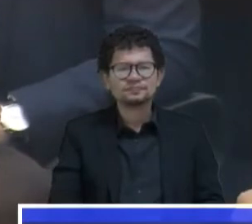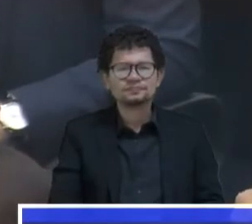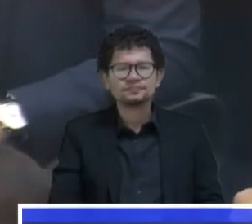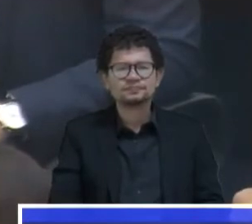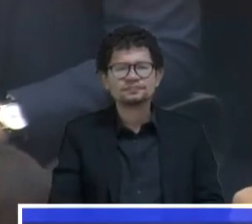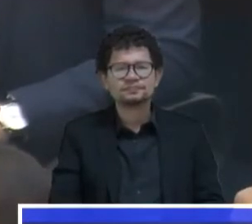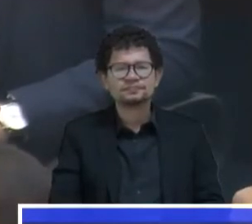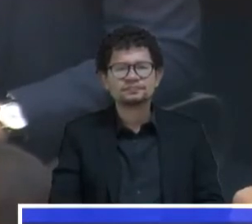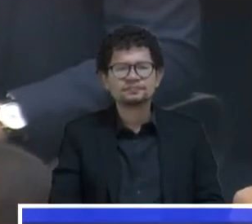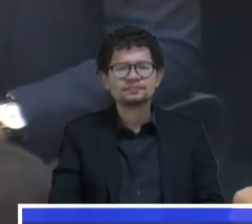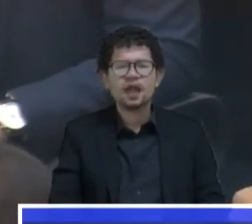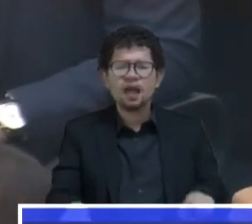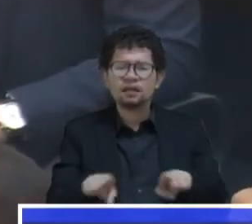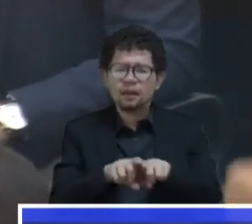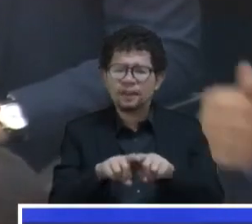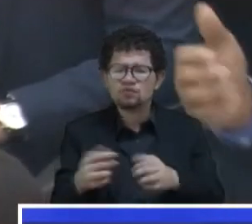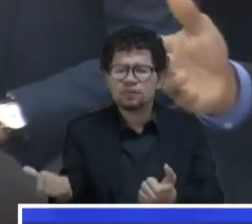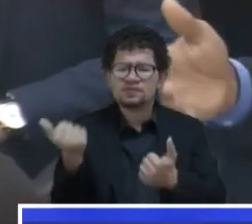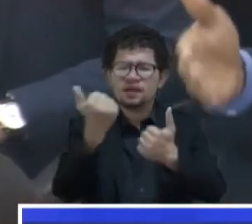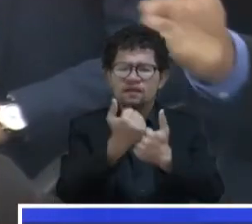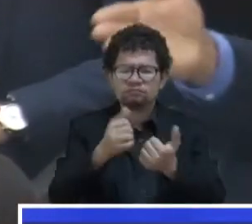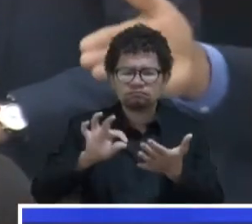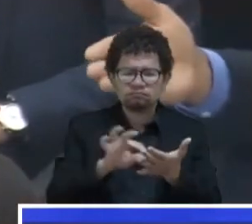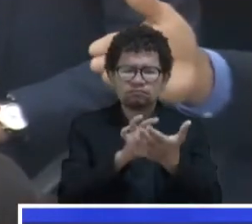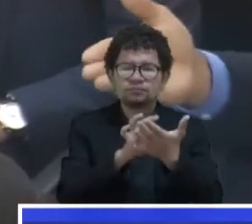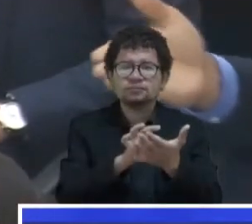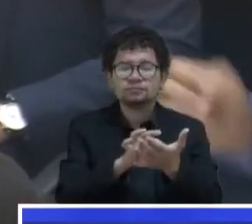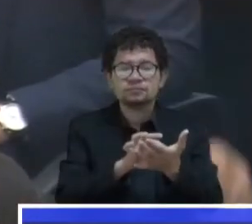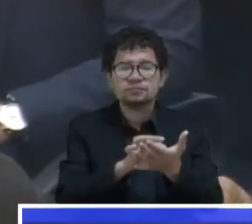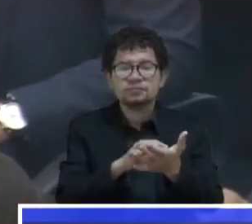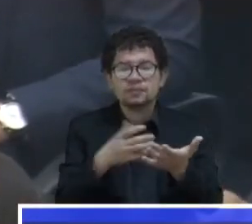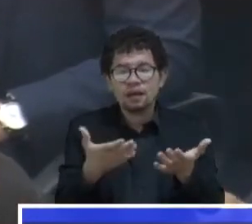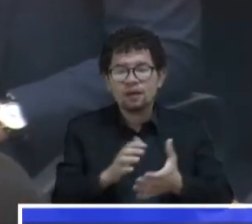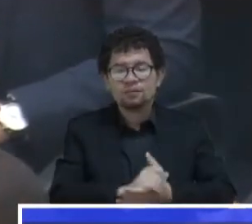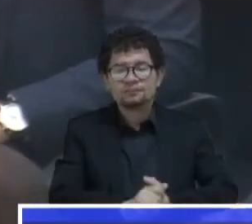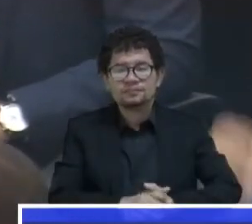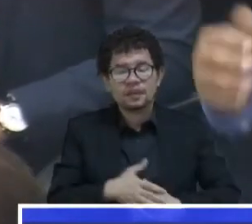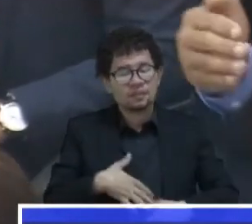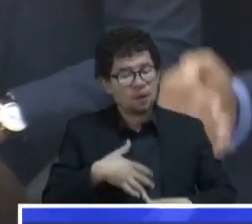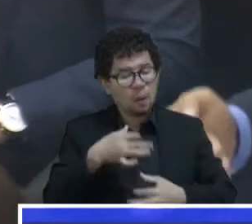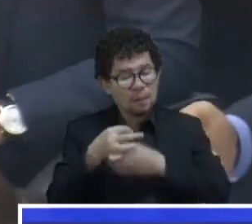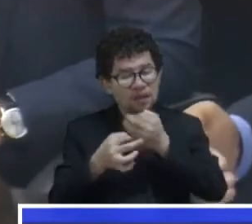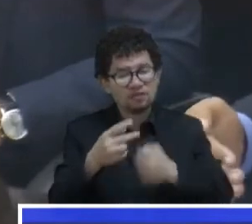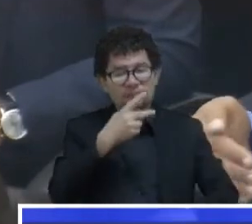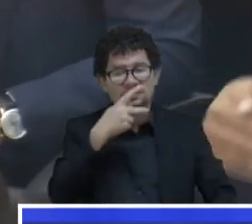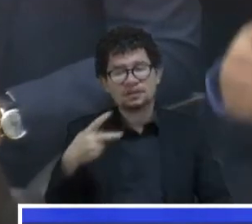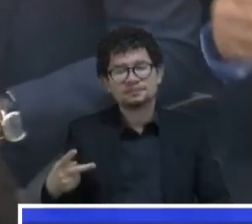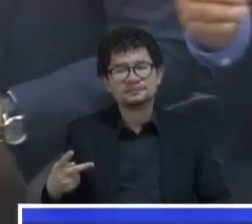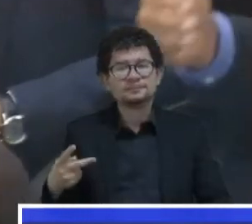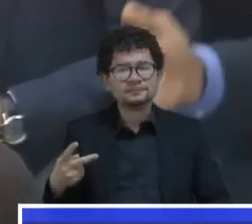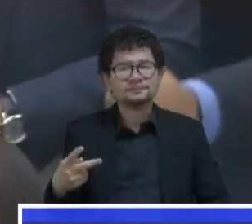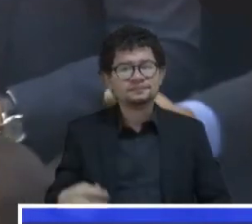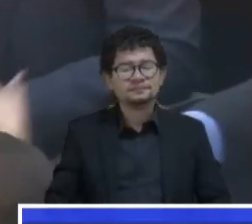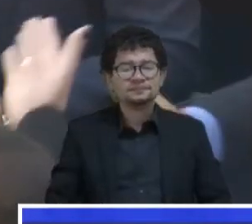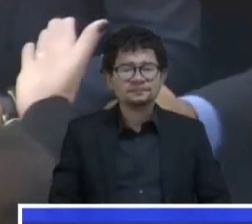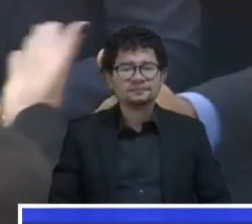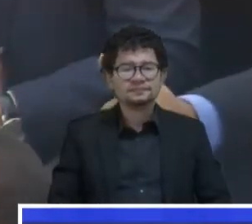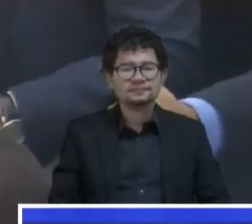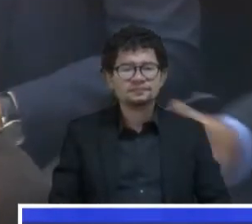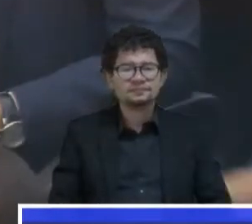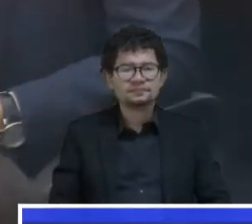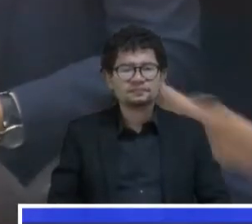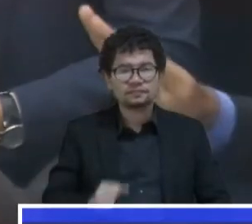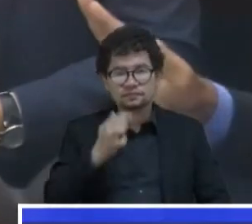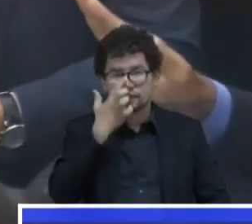a matéria de Vossa Excelência, e dizer que estabelecer realmente uma data, senhor presidente. Até a última quarta-feira do